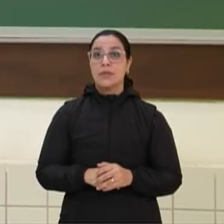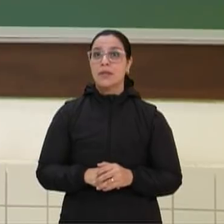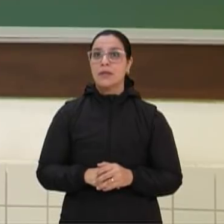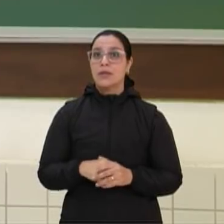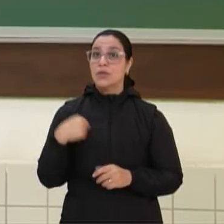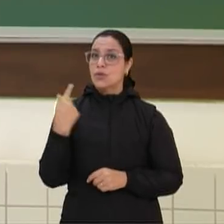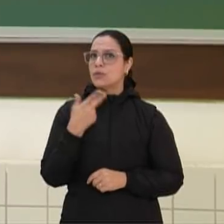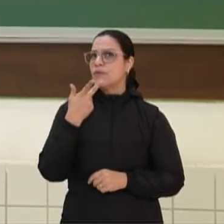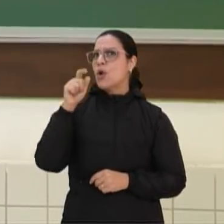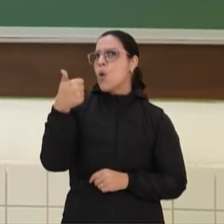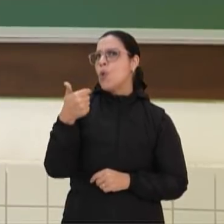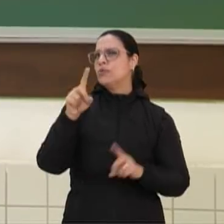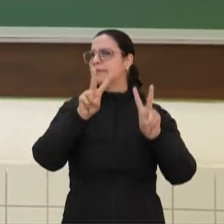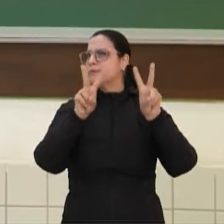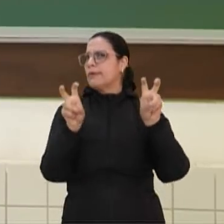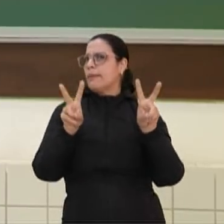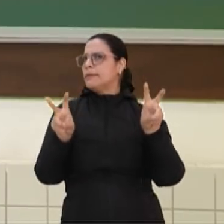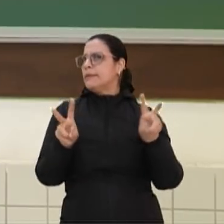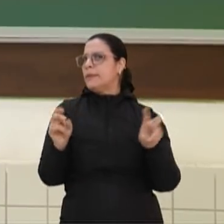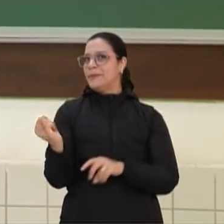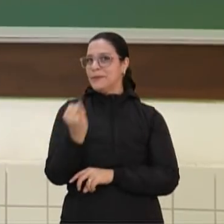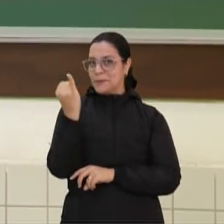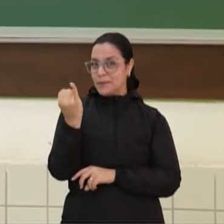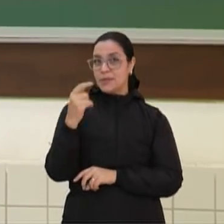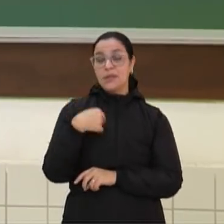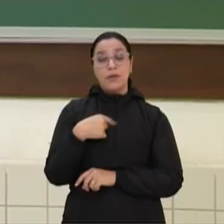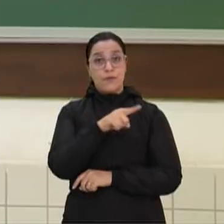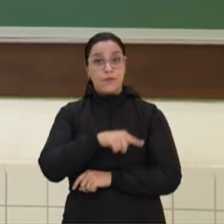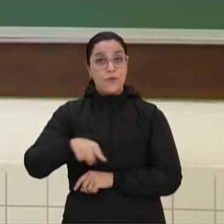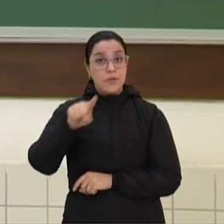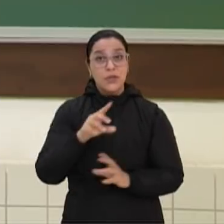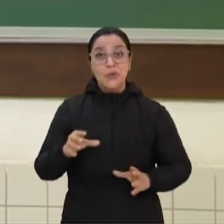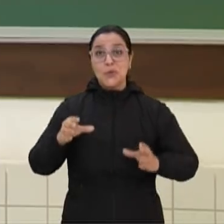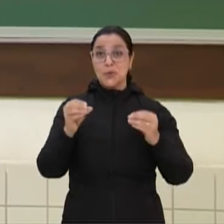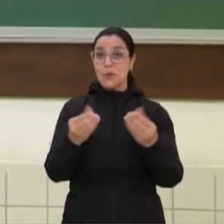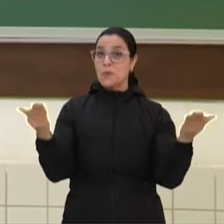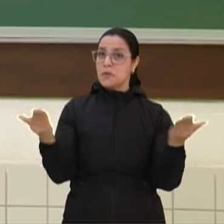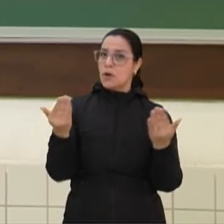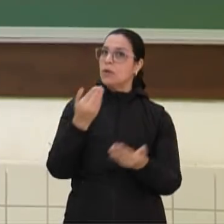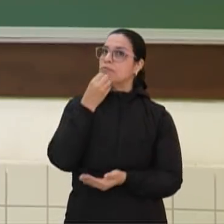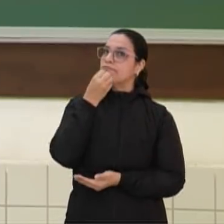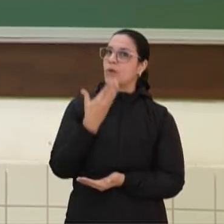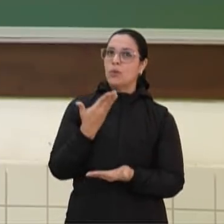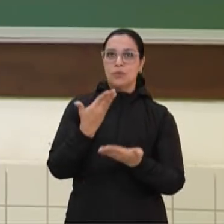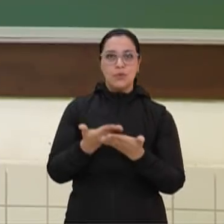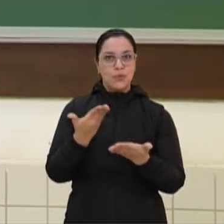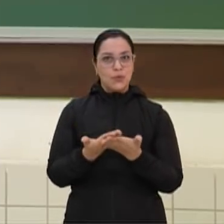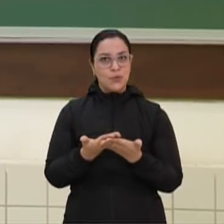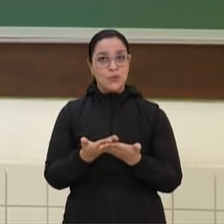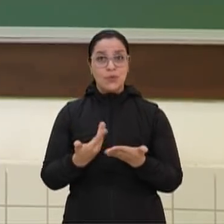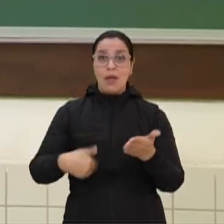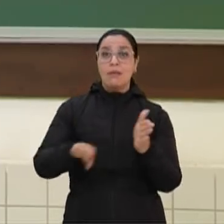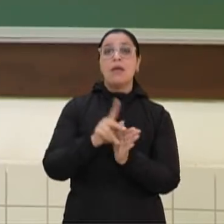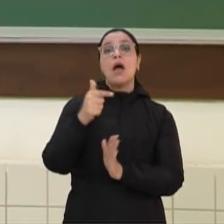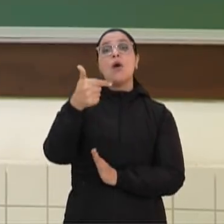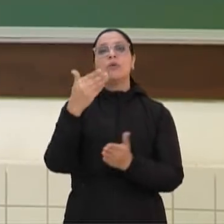Barreto, João do Rio, Paulo Mendes e Carlos Drummond de Andrade. Com